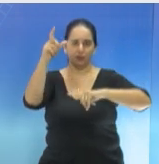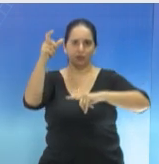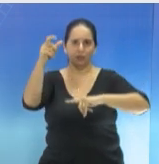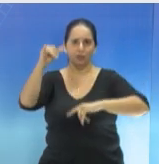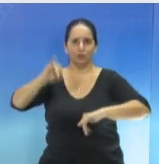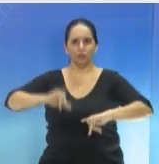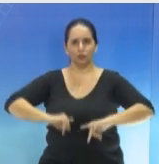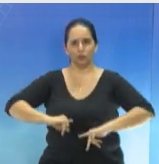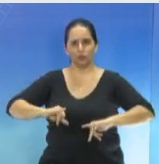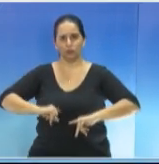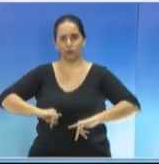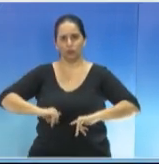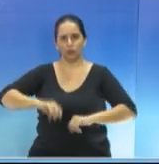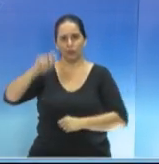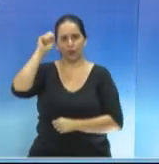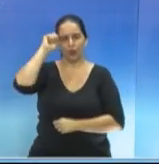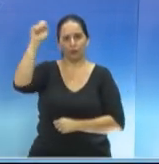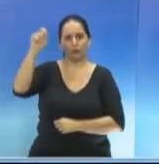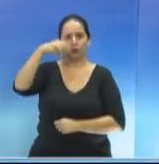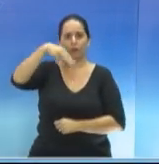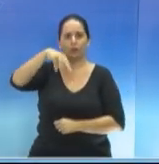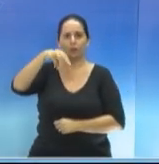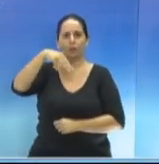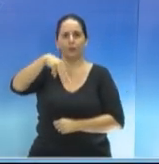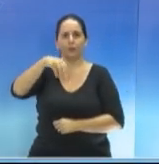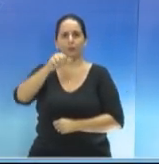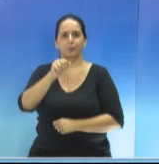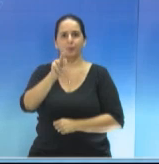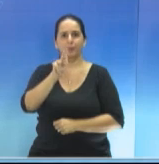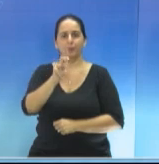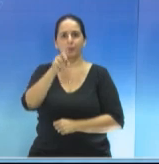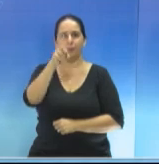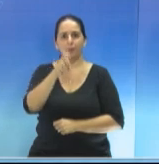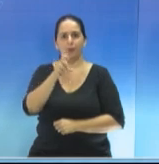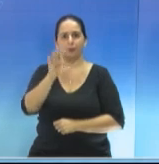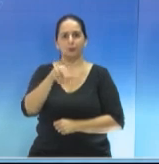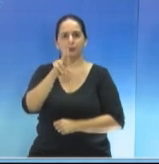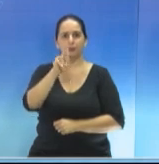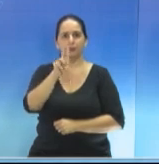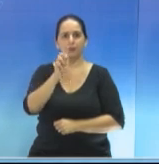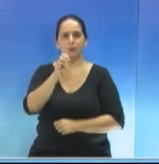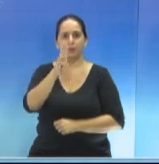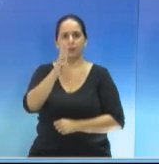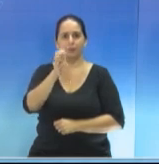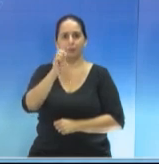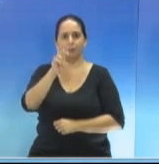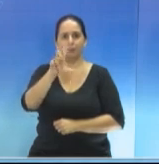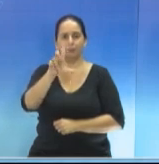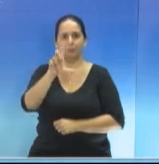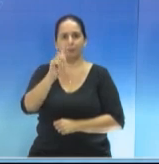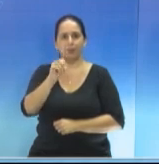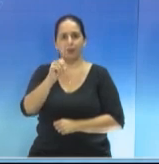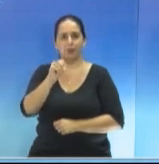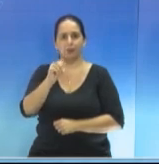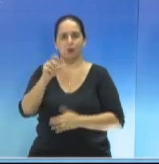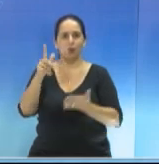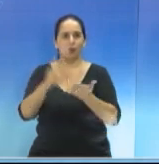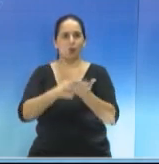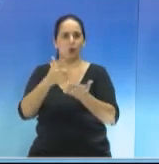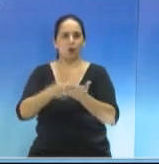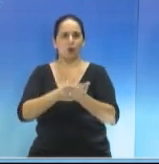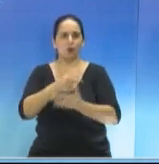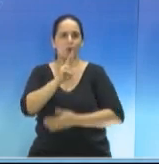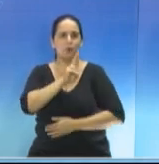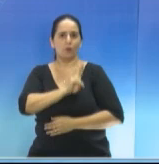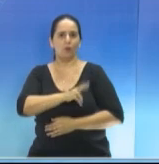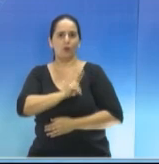Marx Rebelo. Olha aí a referência, gente, é importante a gente olhar referência porque aí é um romance, né, da terceira